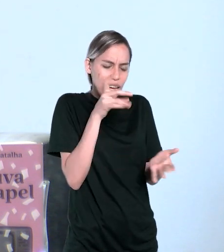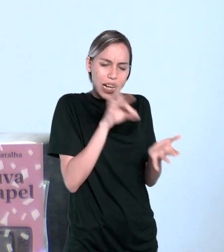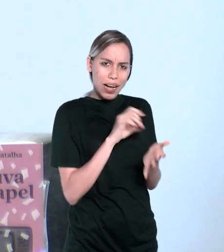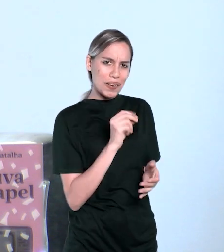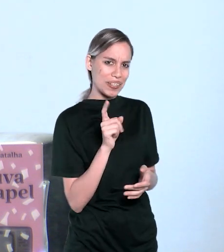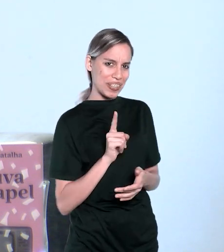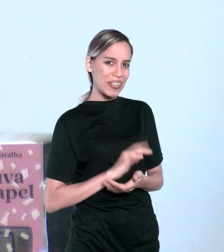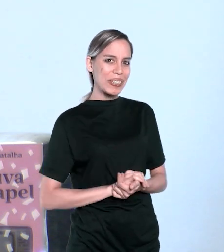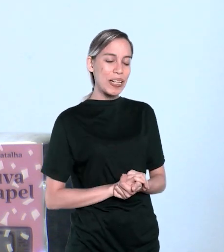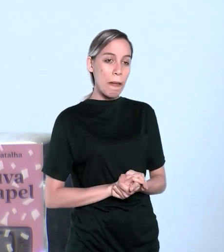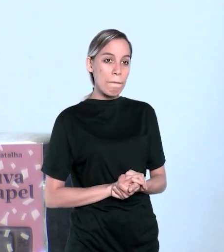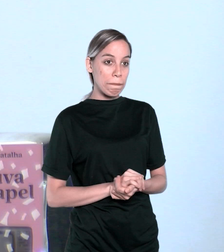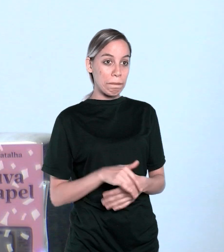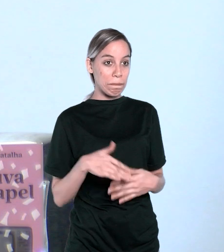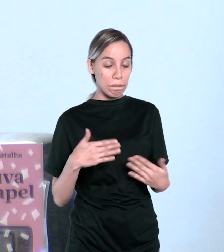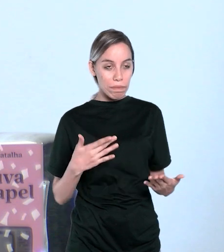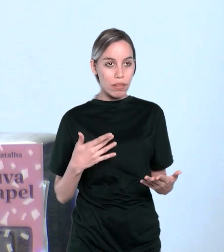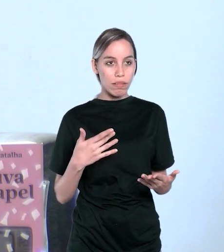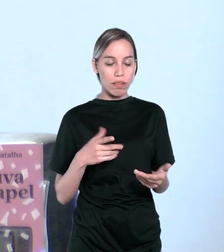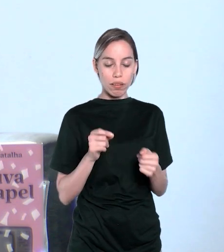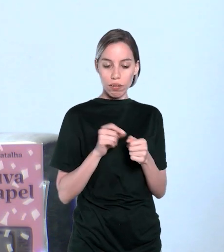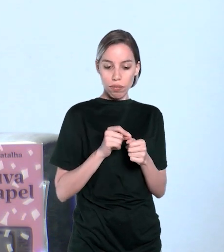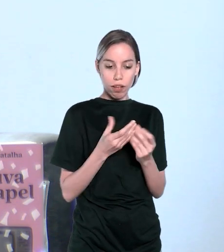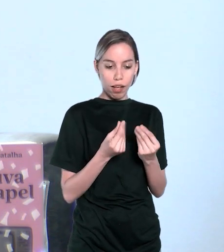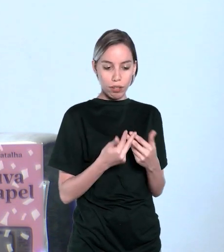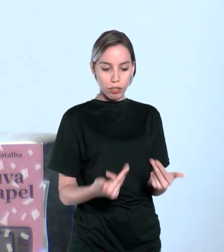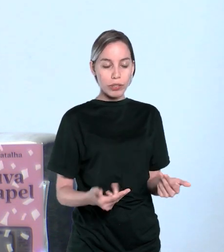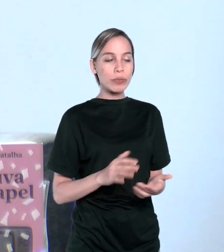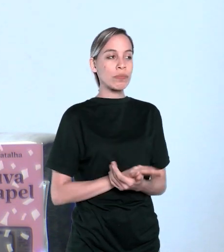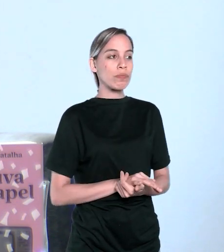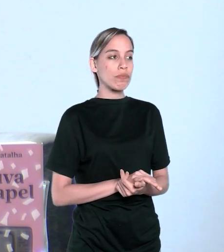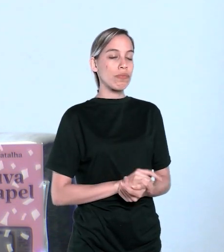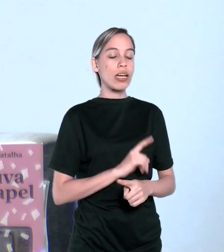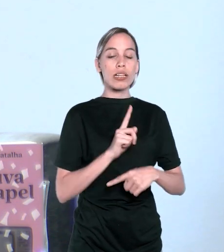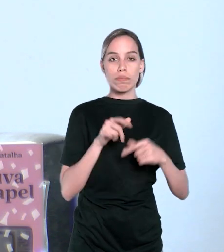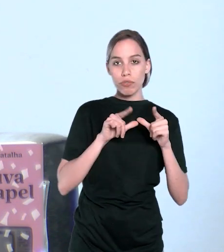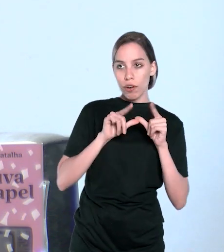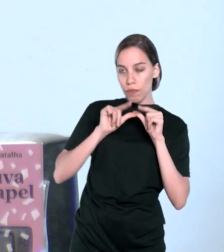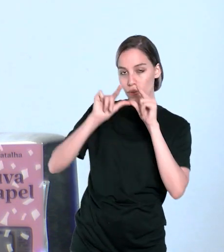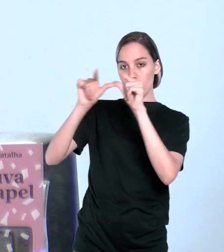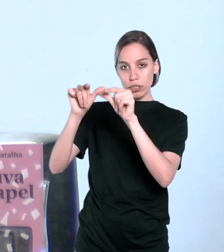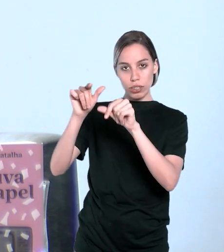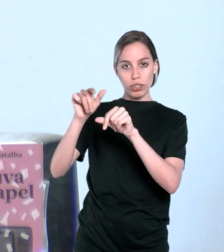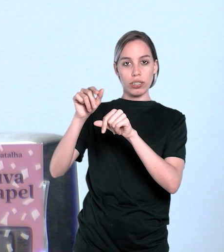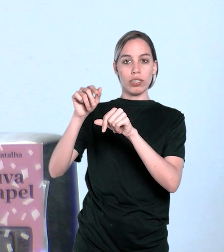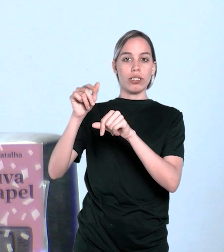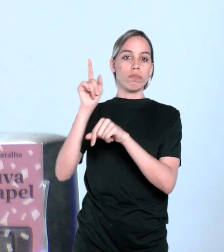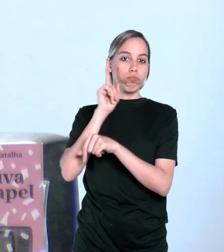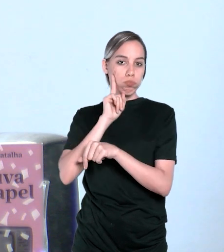essa editorinha, feliz da vida, e aí fui para Nova York de férias e